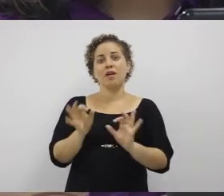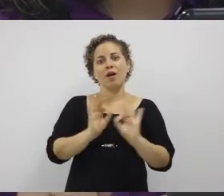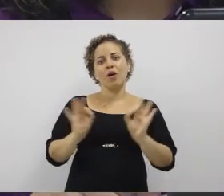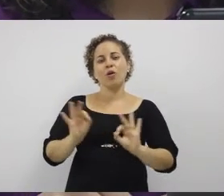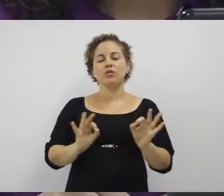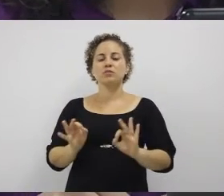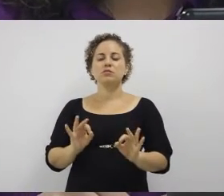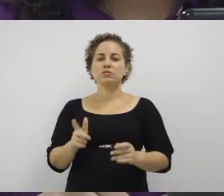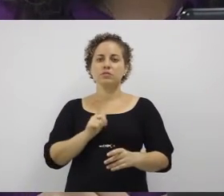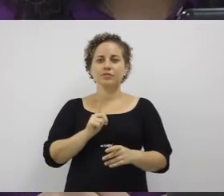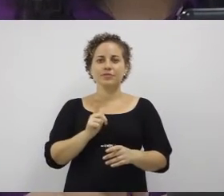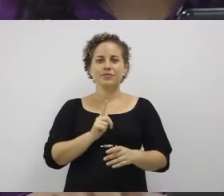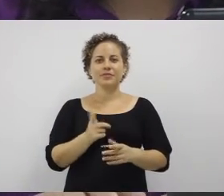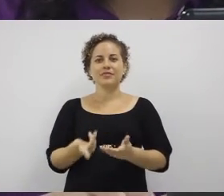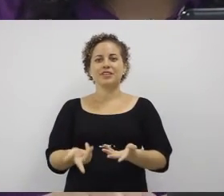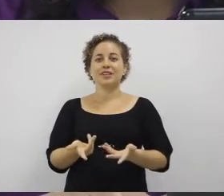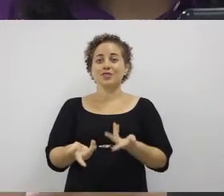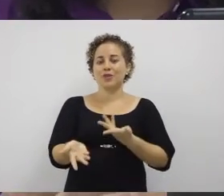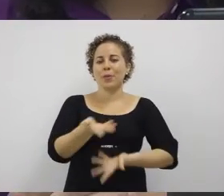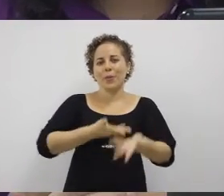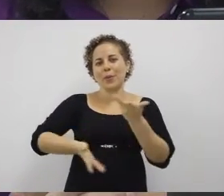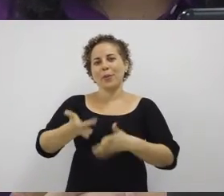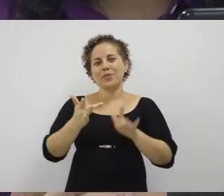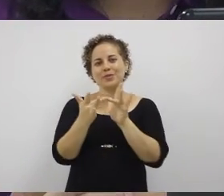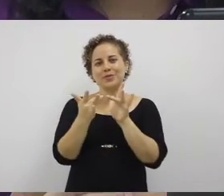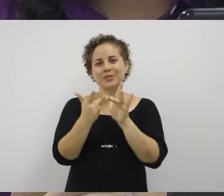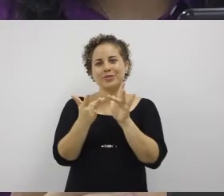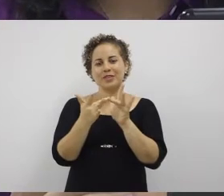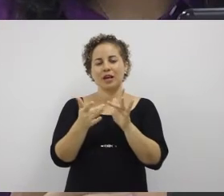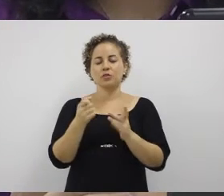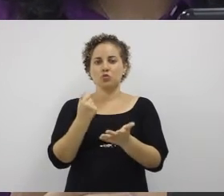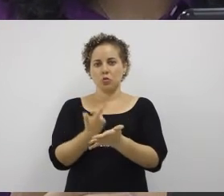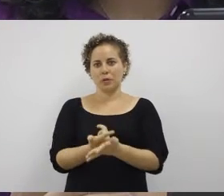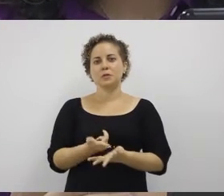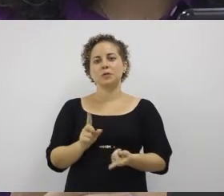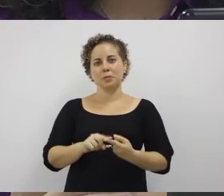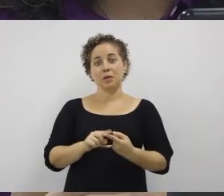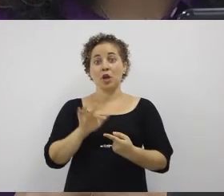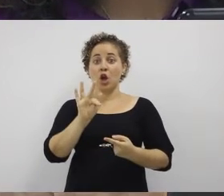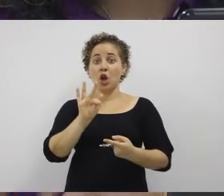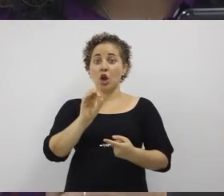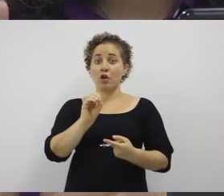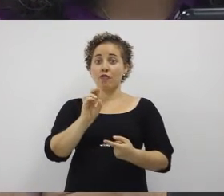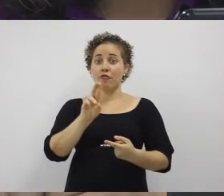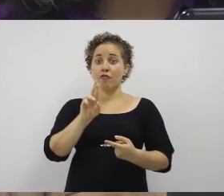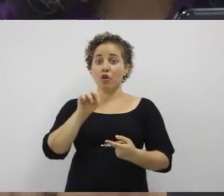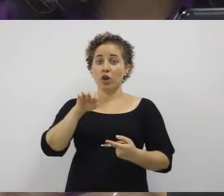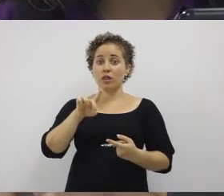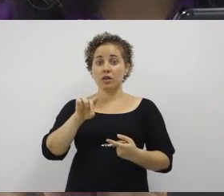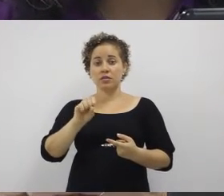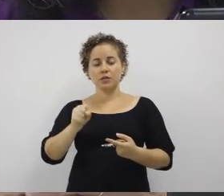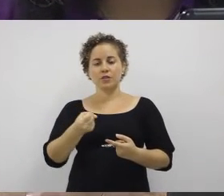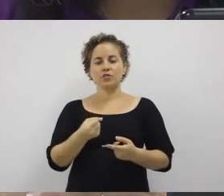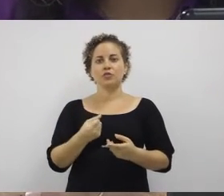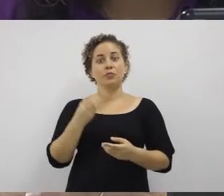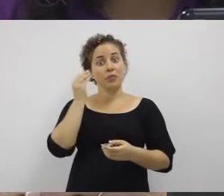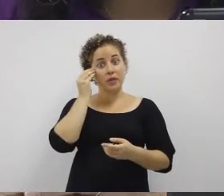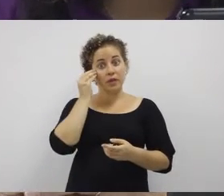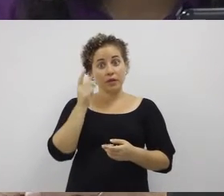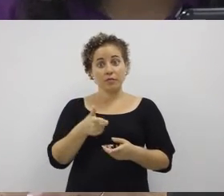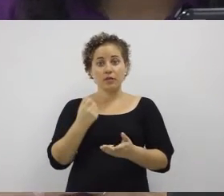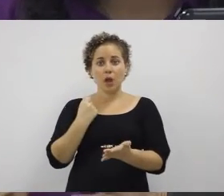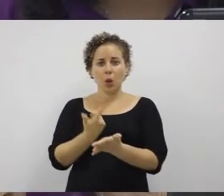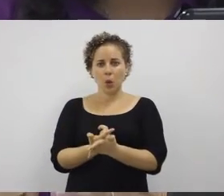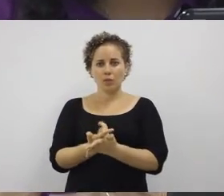a manutenção de uma boa relação com os fornecedores. Alguns critérios na contratação de fornecedores que devem ser um alerta para